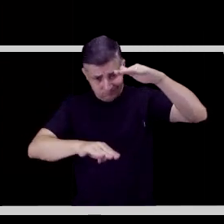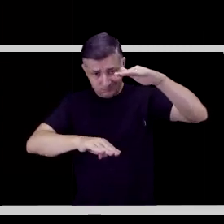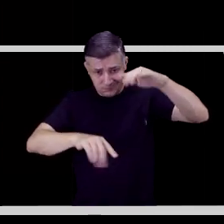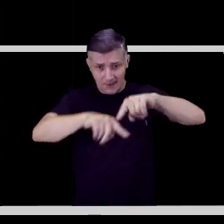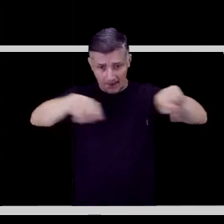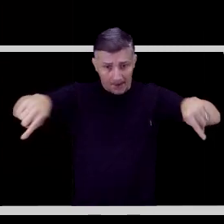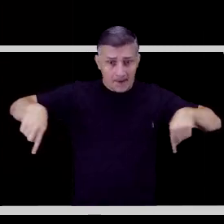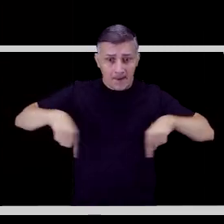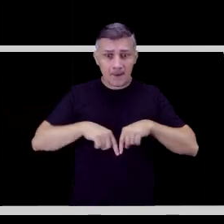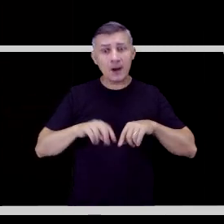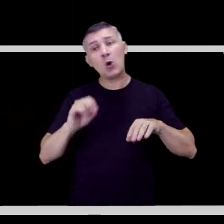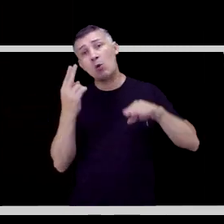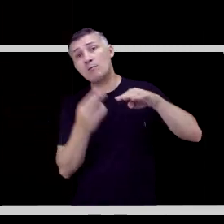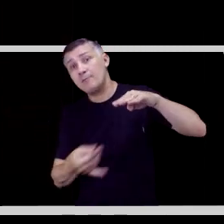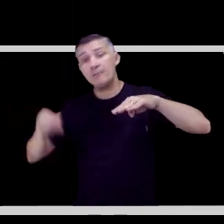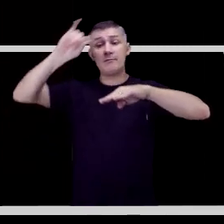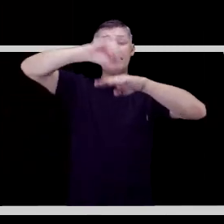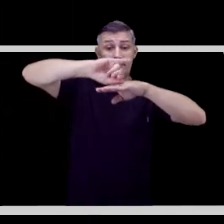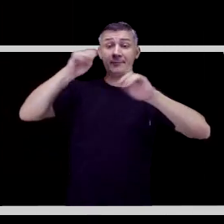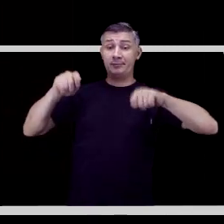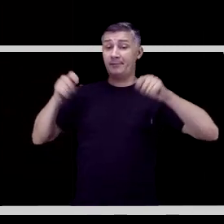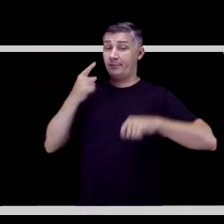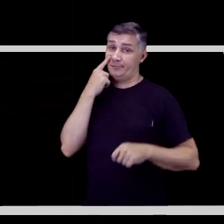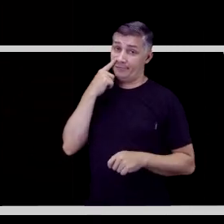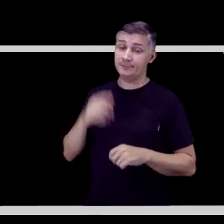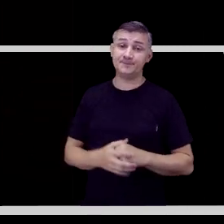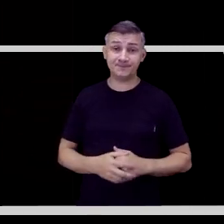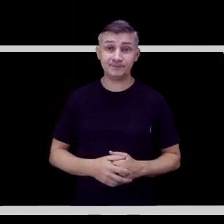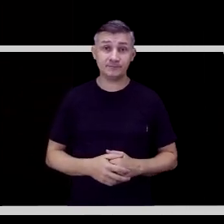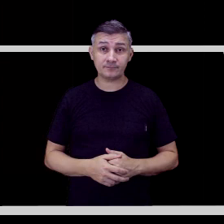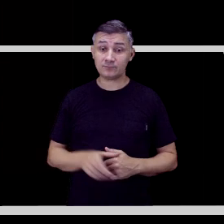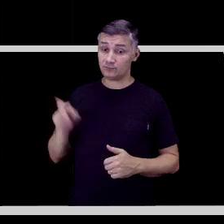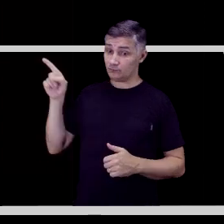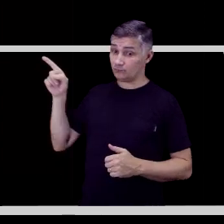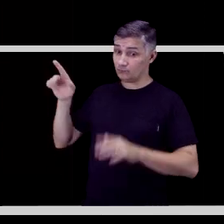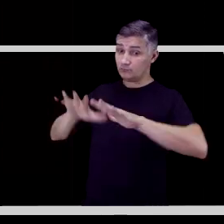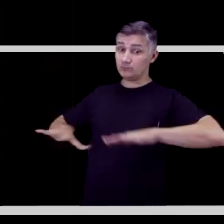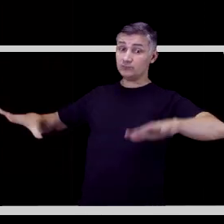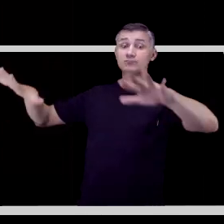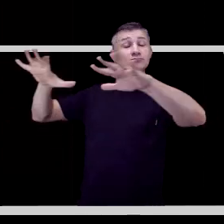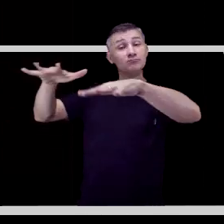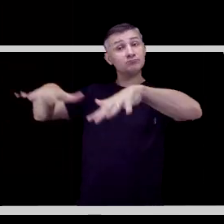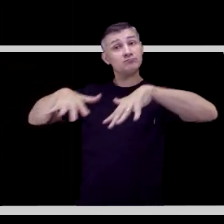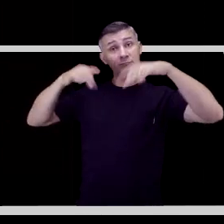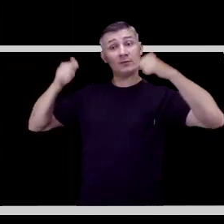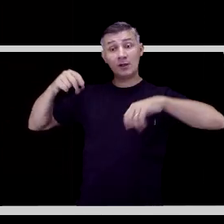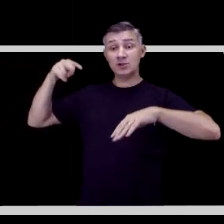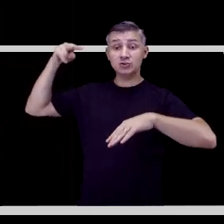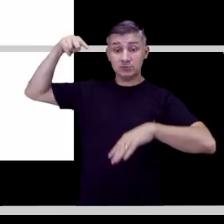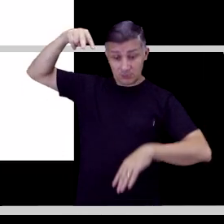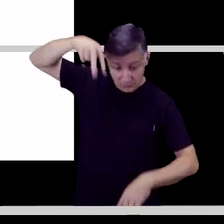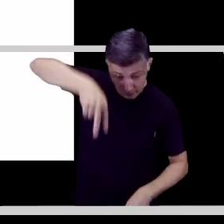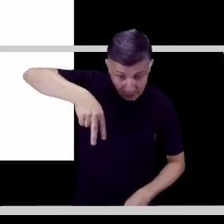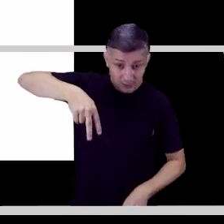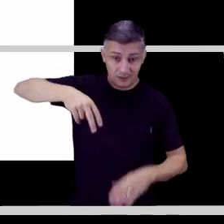descer para a galeria inferior, que ela funciona como uma piscina, ela é rebaixada em relação a esse nível térreo, ou você pode subir para a